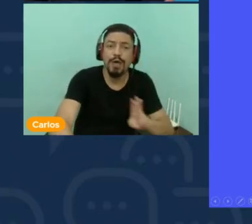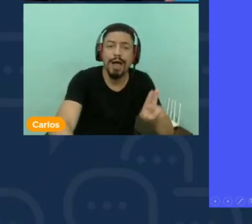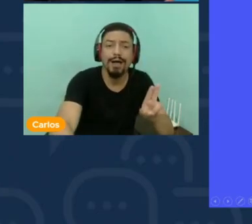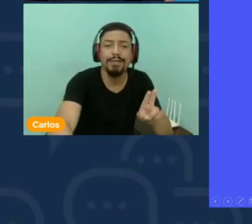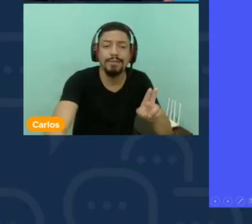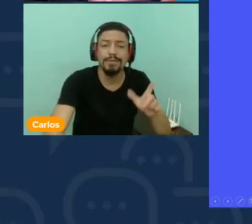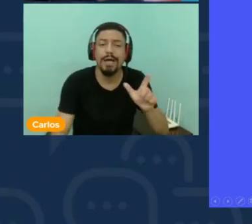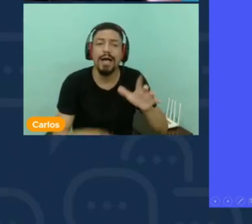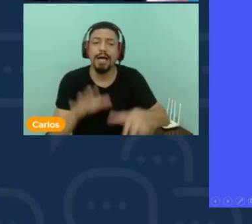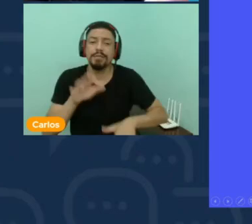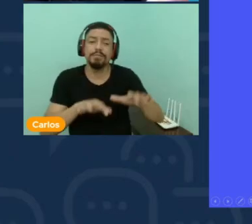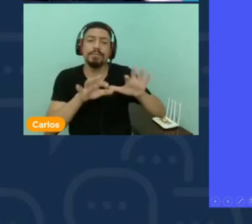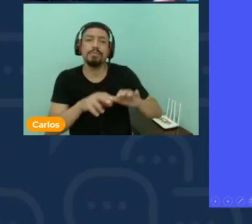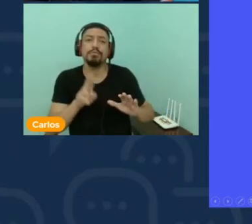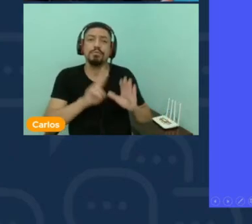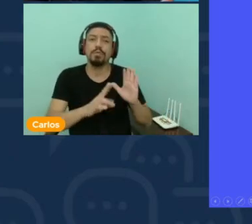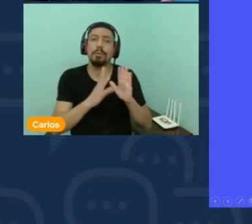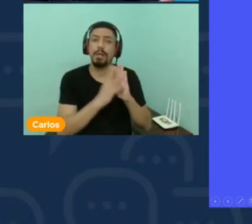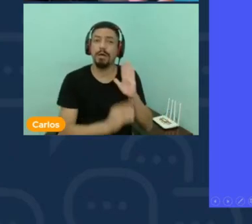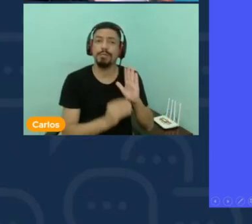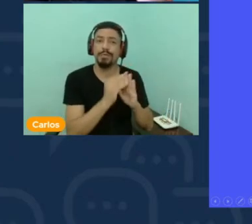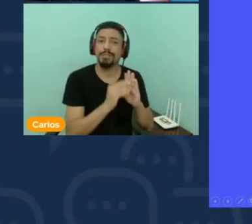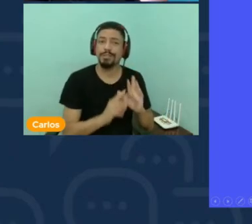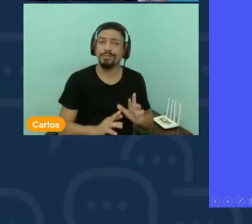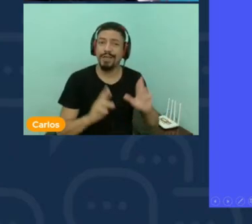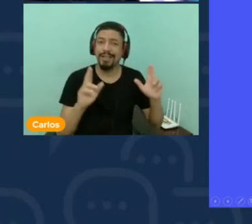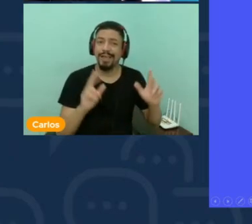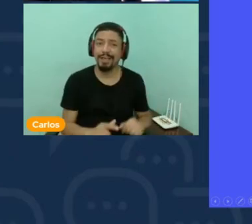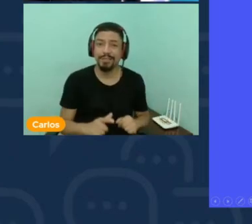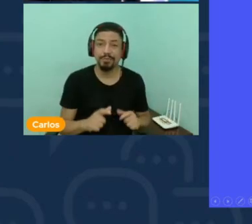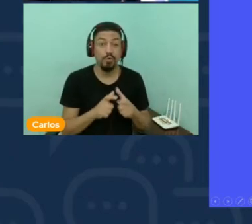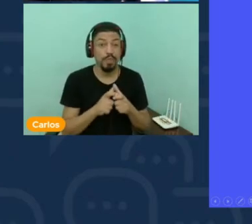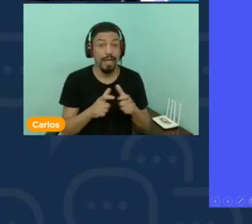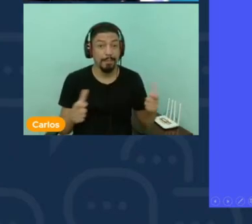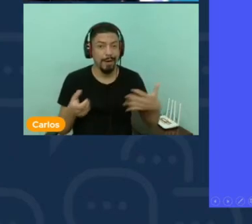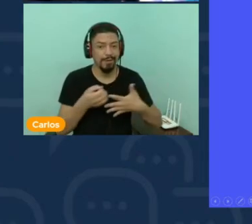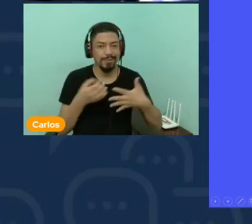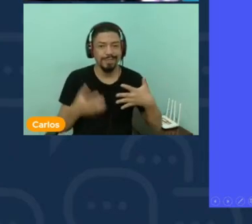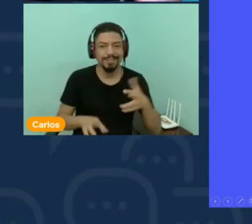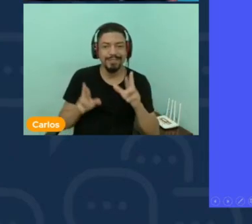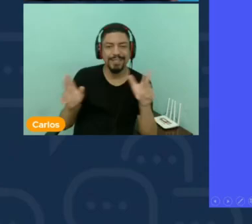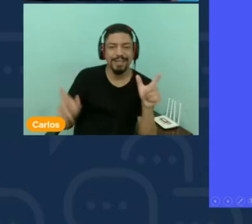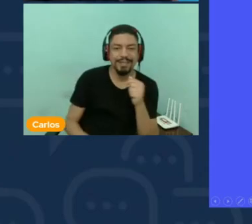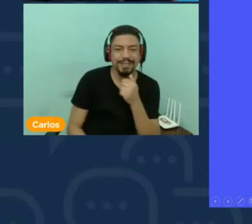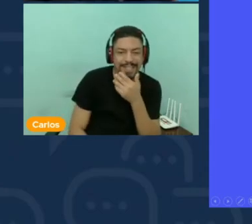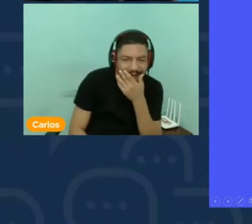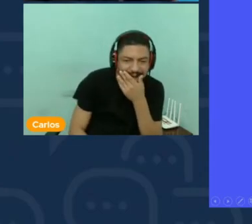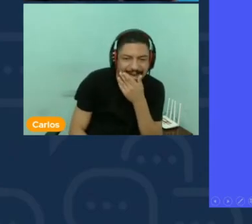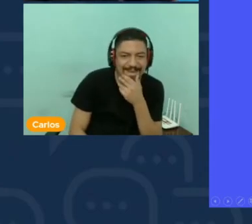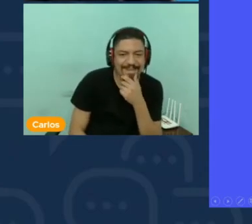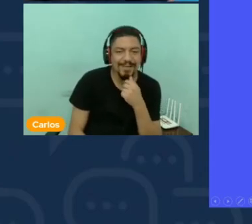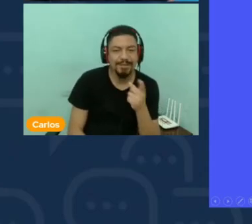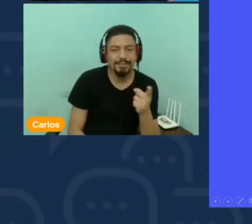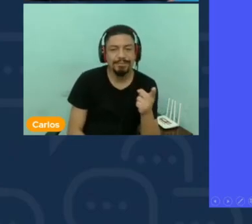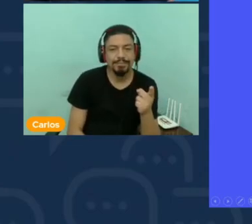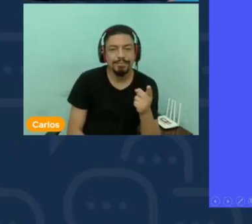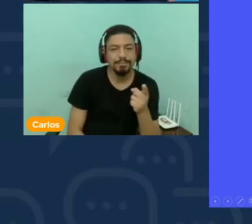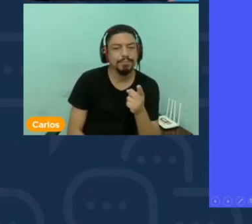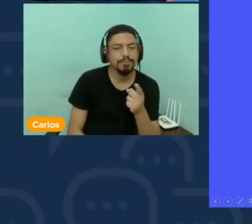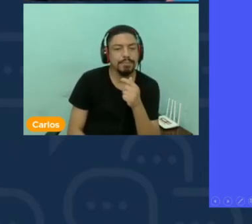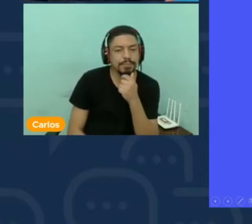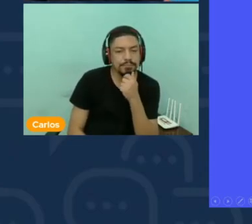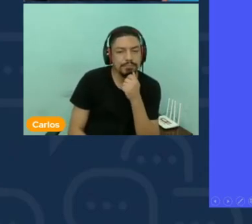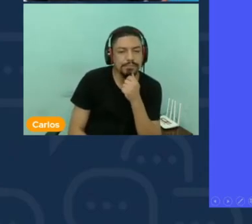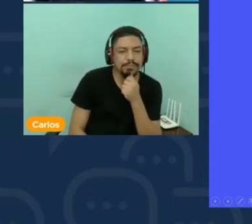pode estar escrito numa linguagem diferente, pode ter um tamanho diferente do componente 2, por exemplo.